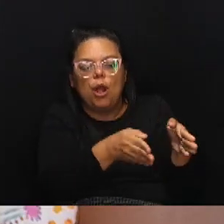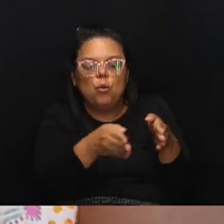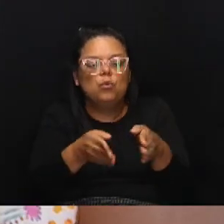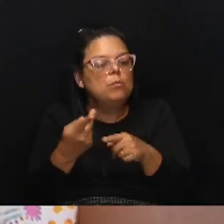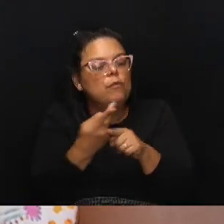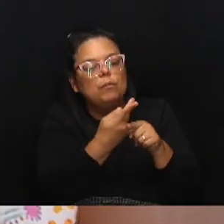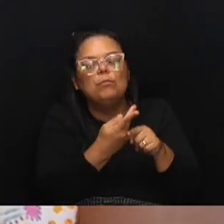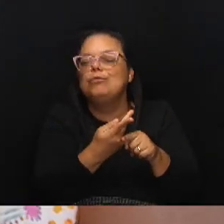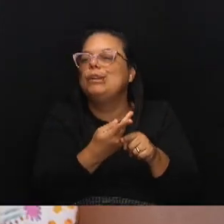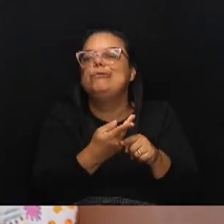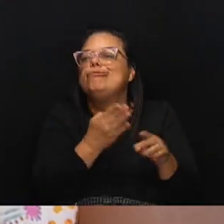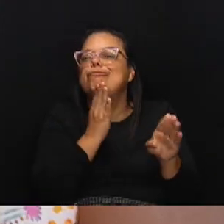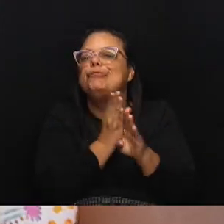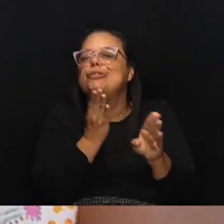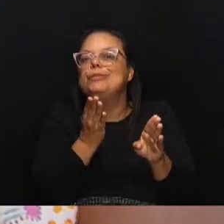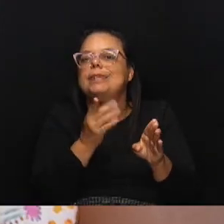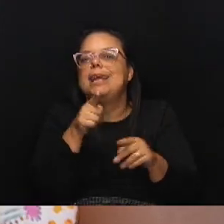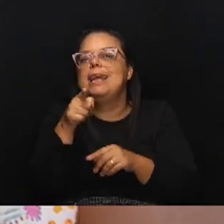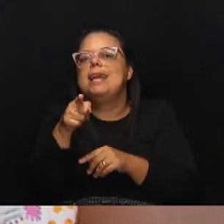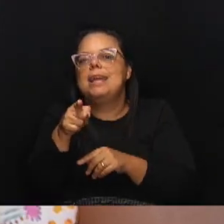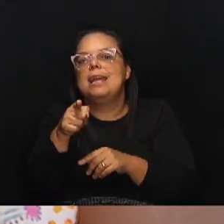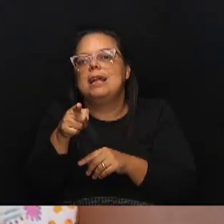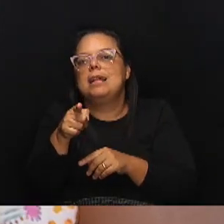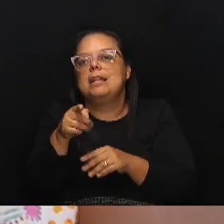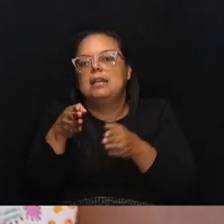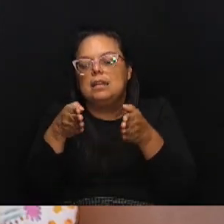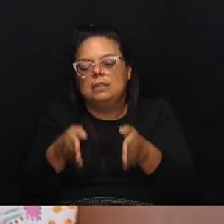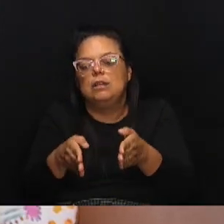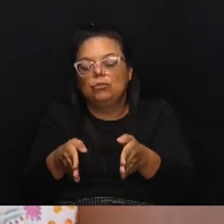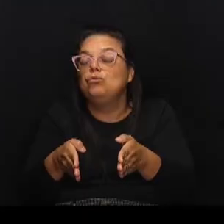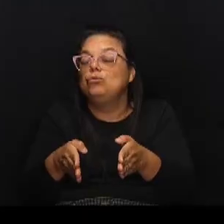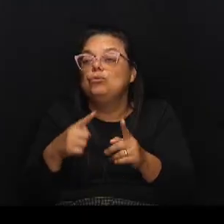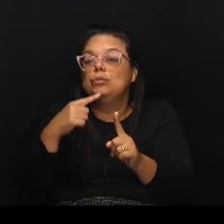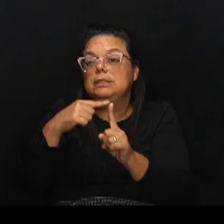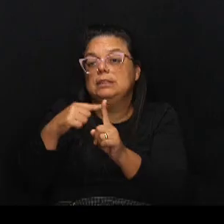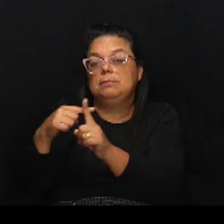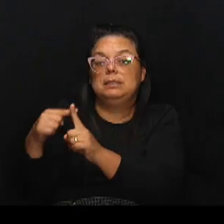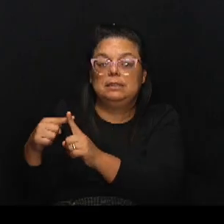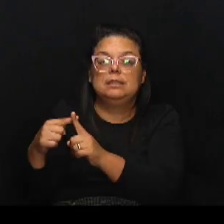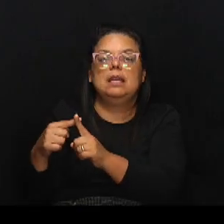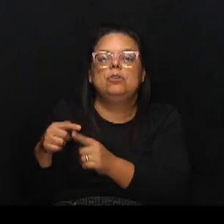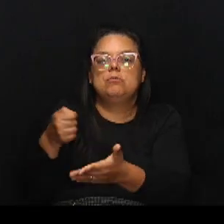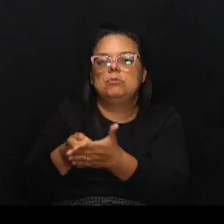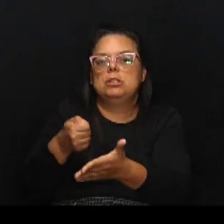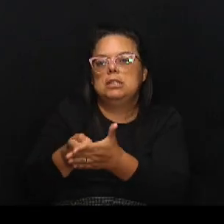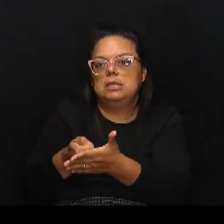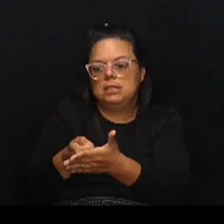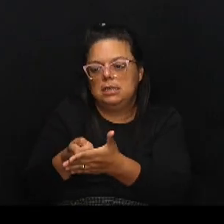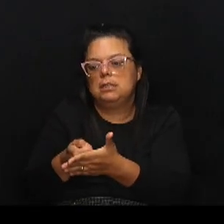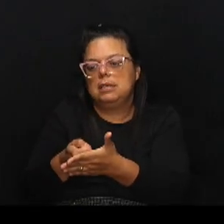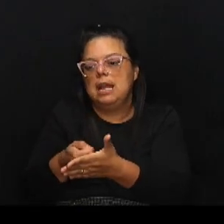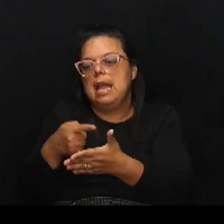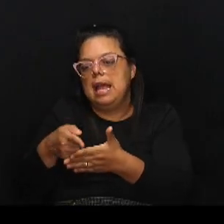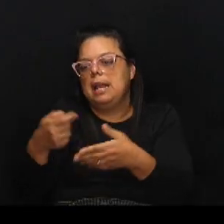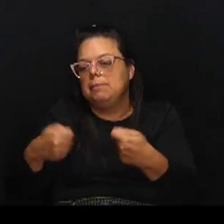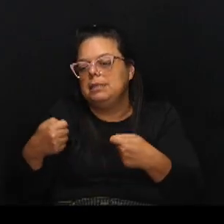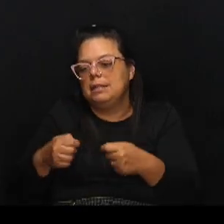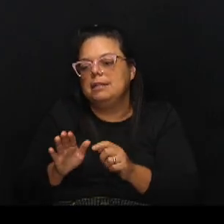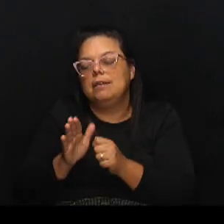para fora e ela está enterrada num cemitério protestante. Mas ela tinha que esconder, entre aspas, isso, as 7